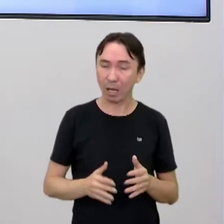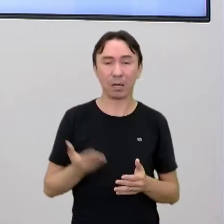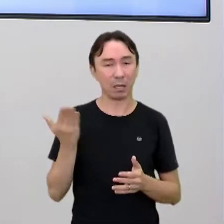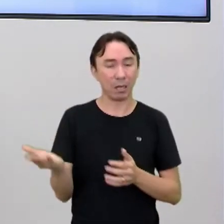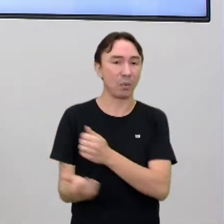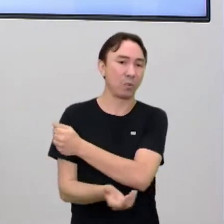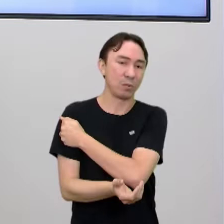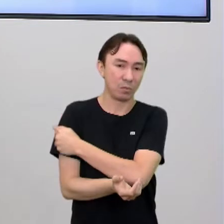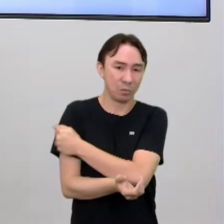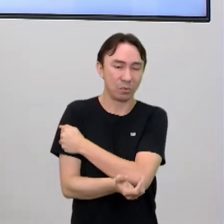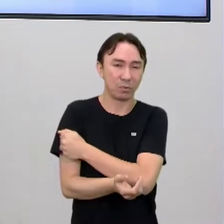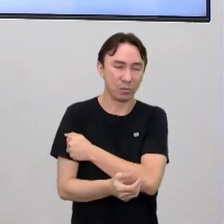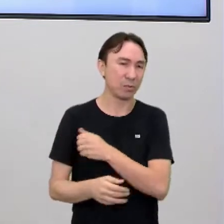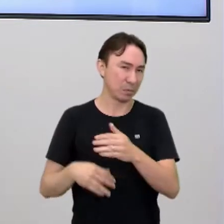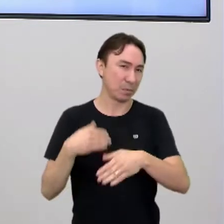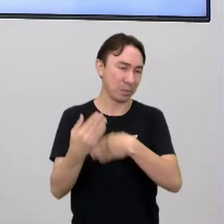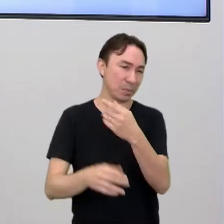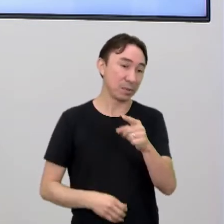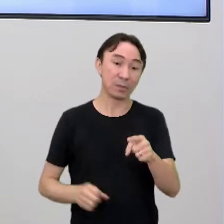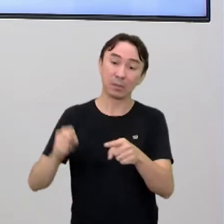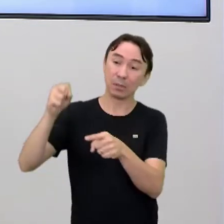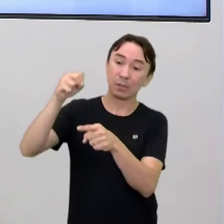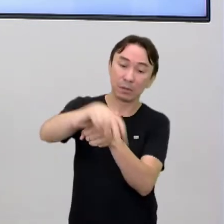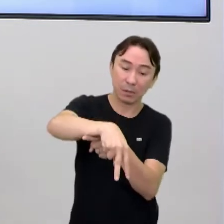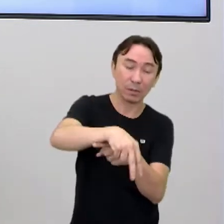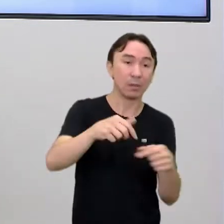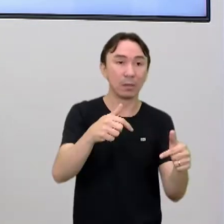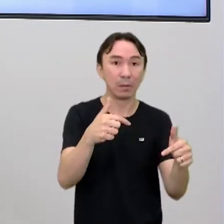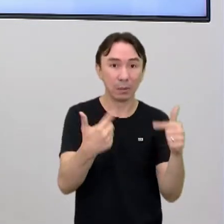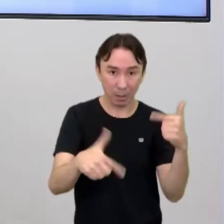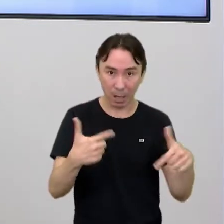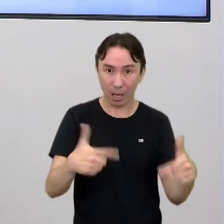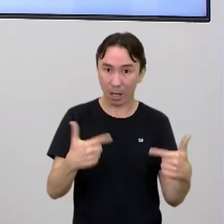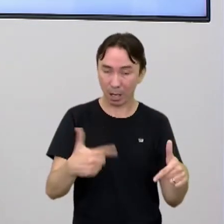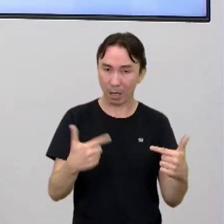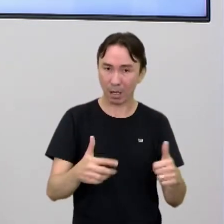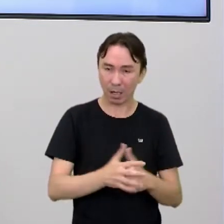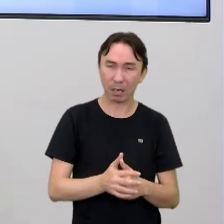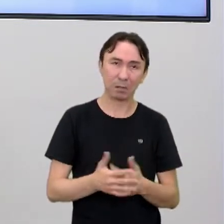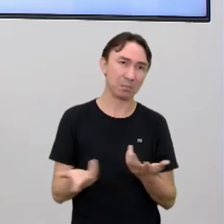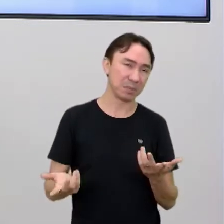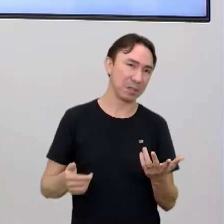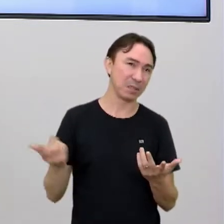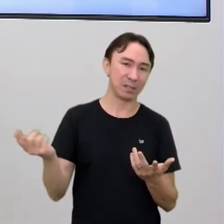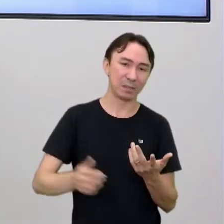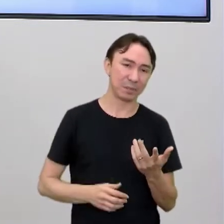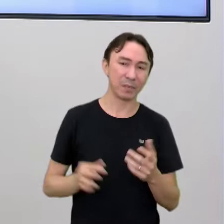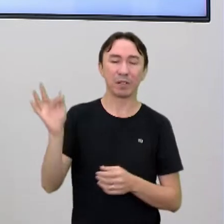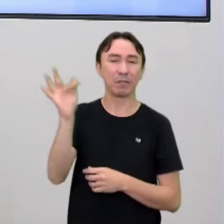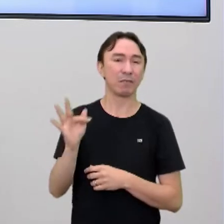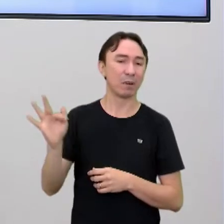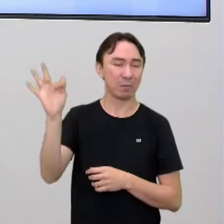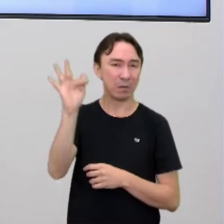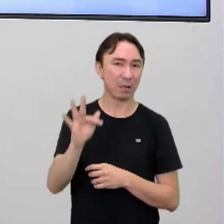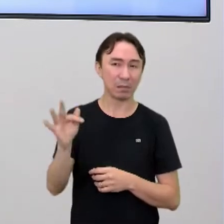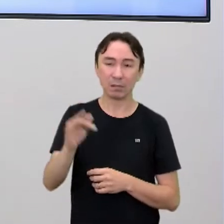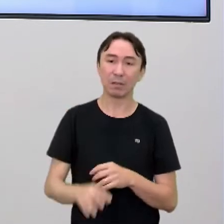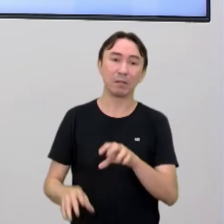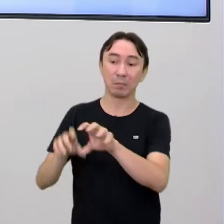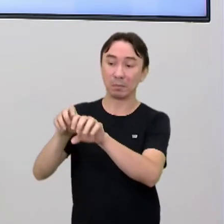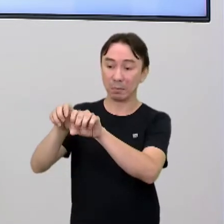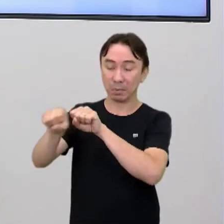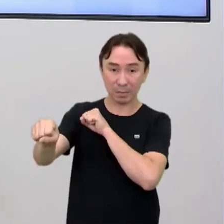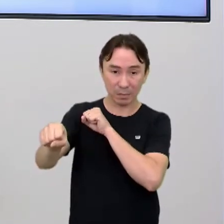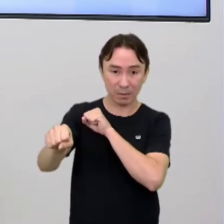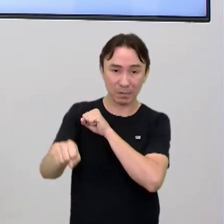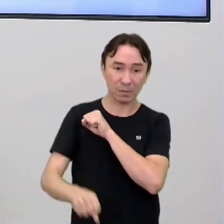quando ele entrar para o mundo profissional, quando ele sair lá da faculdade, terminando o seu curso acadêmico, o mundo